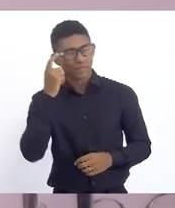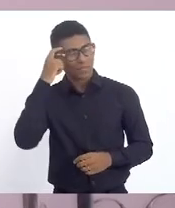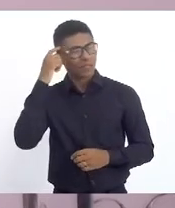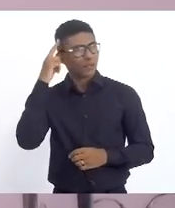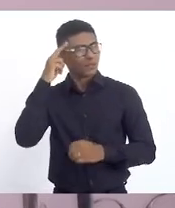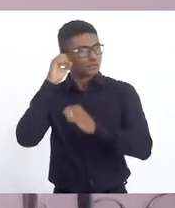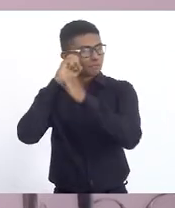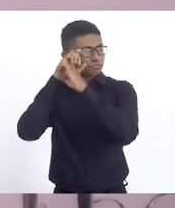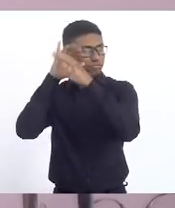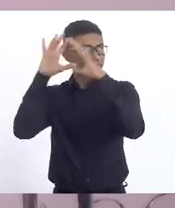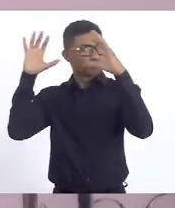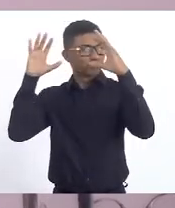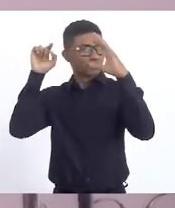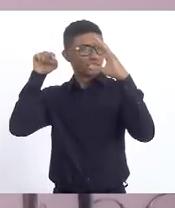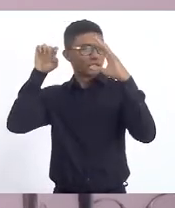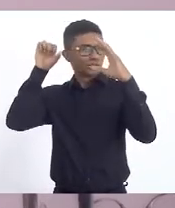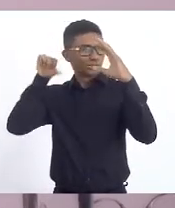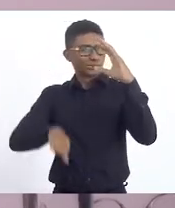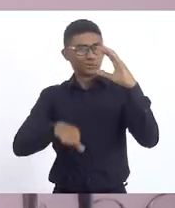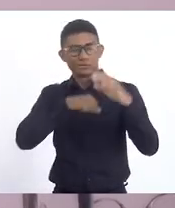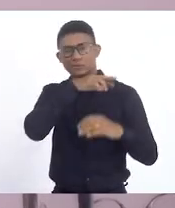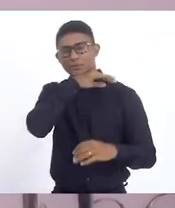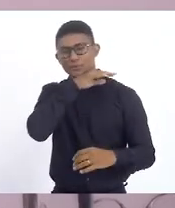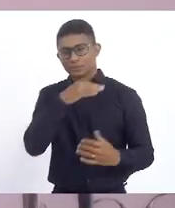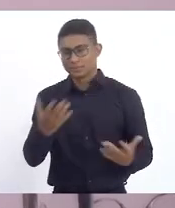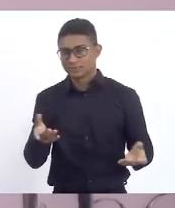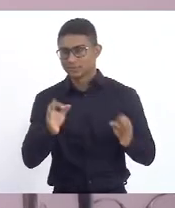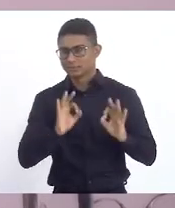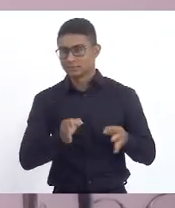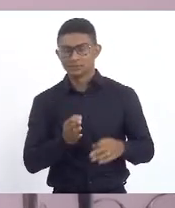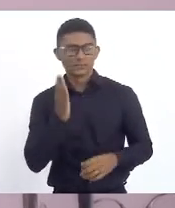são ruins, são pesadelos. Bom,